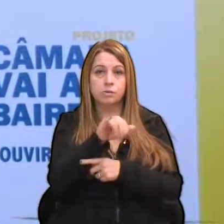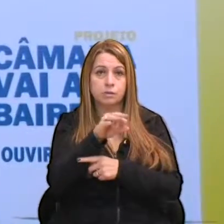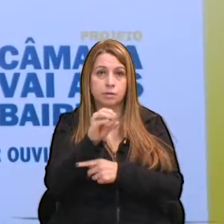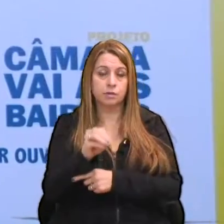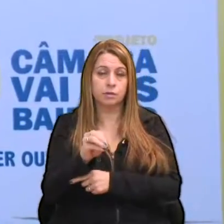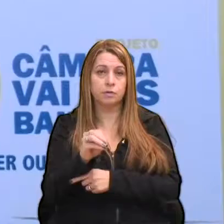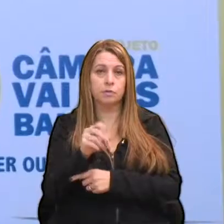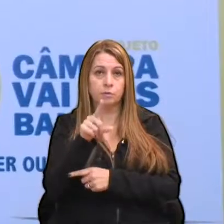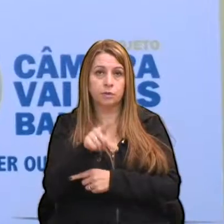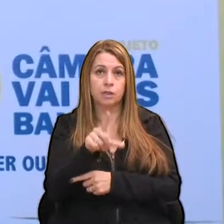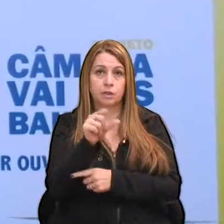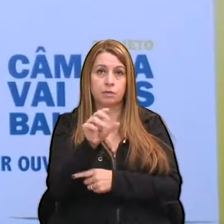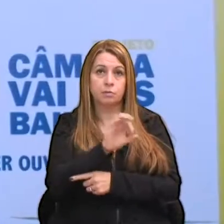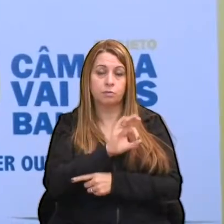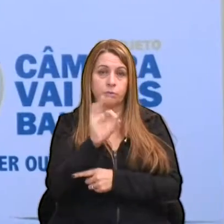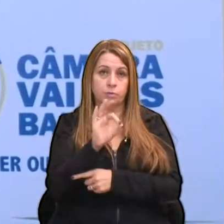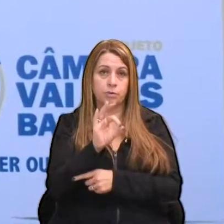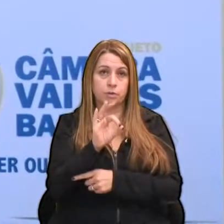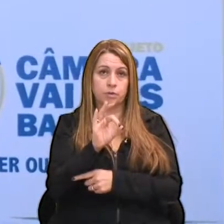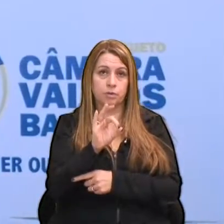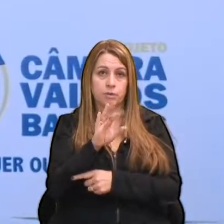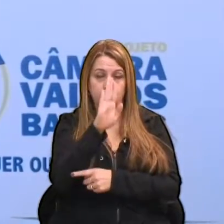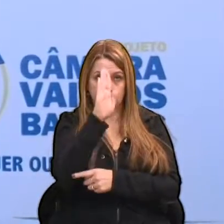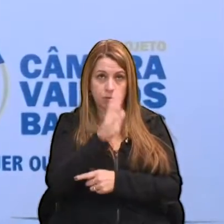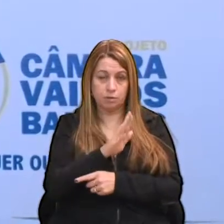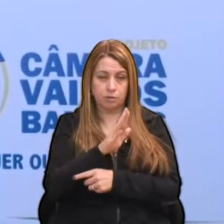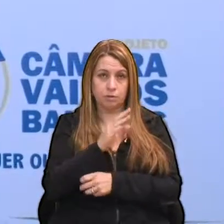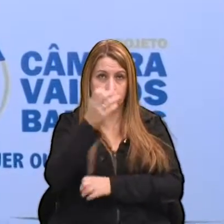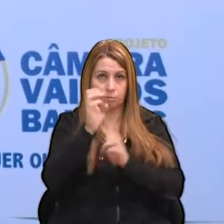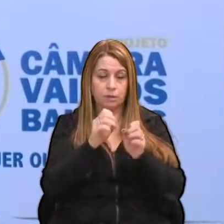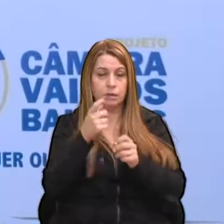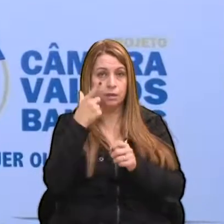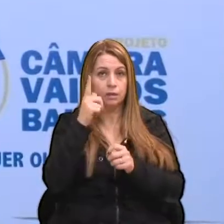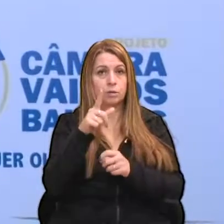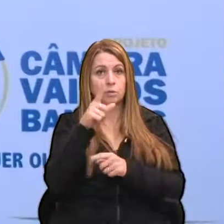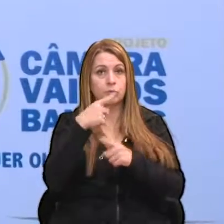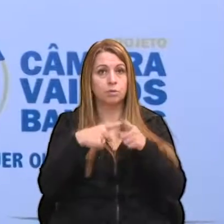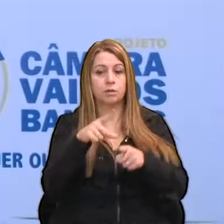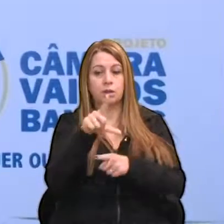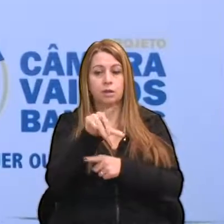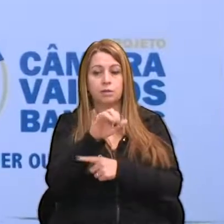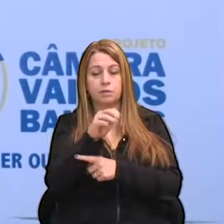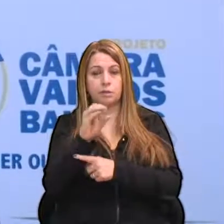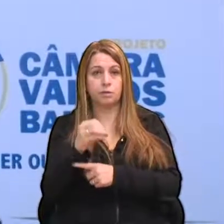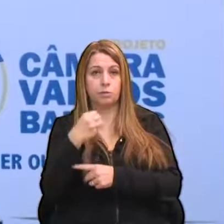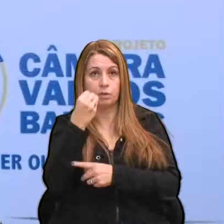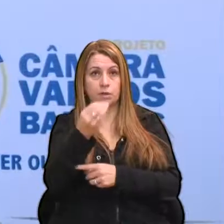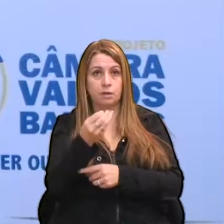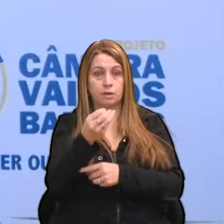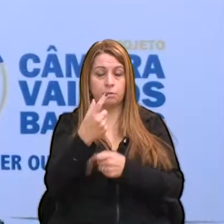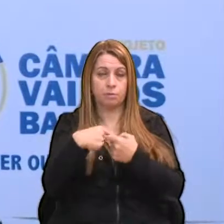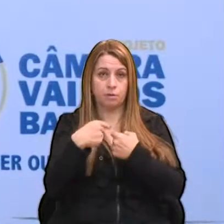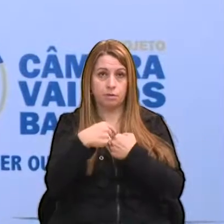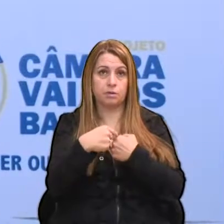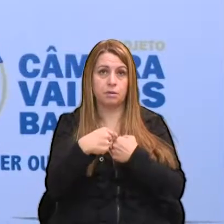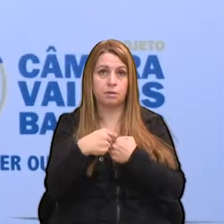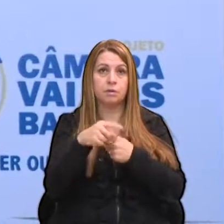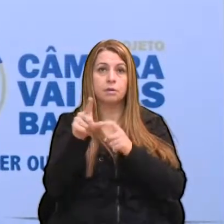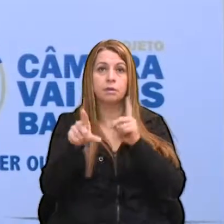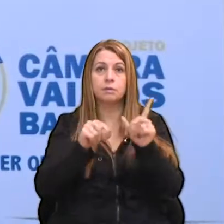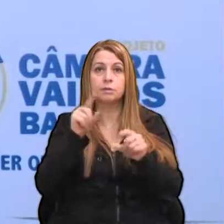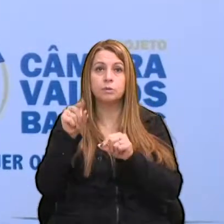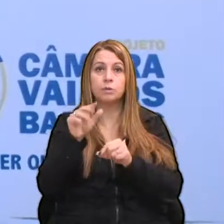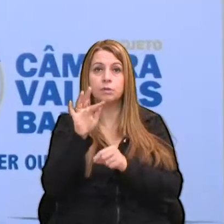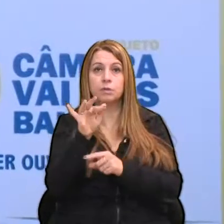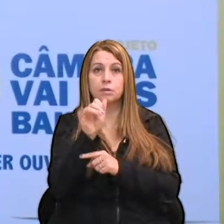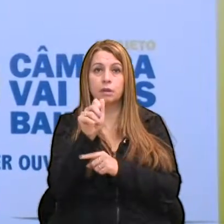concessão, que é 10% de gratuidade que a empresa que ganhou a licitação, que ela concede para o município, através do critério que a